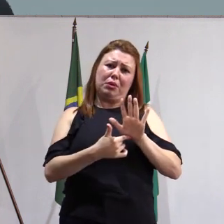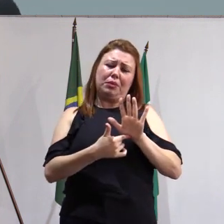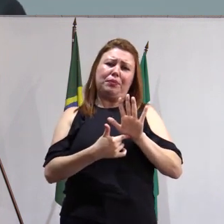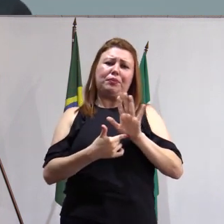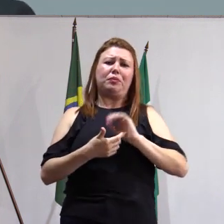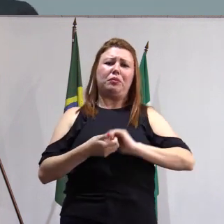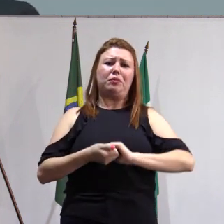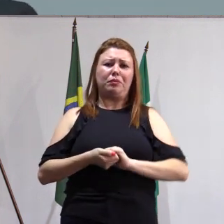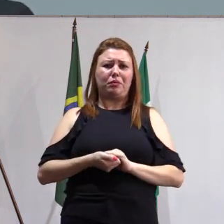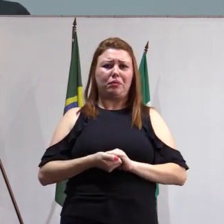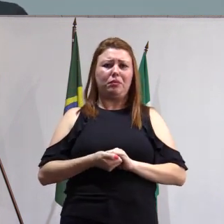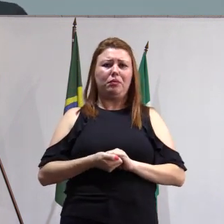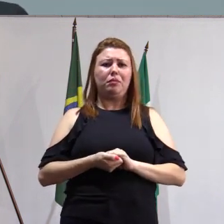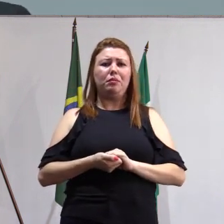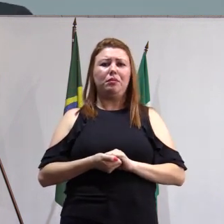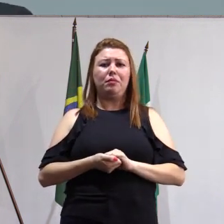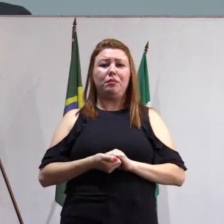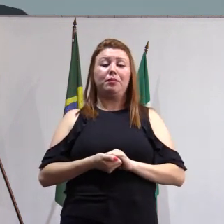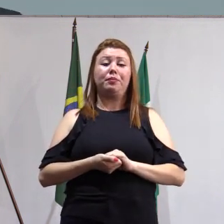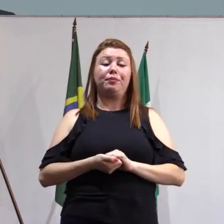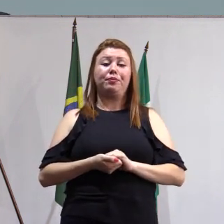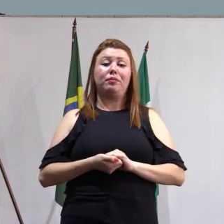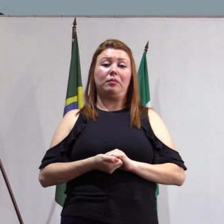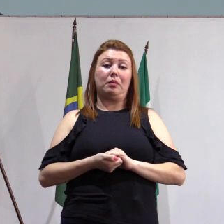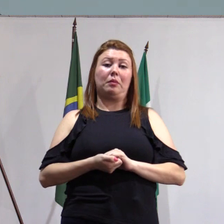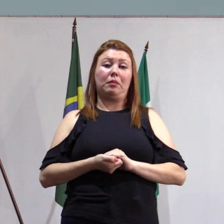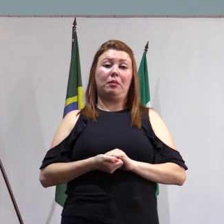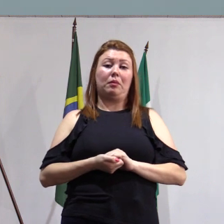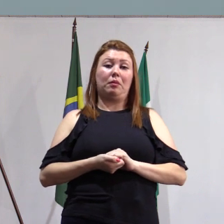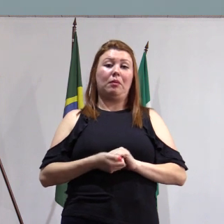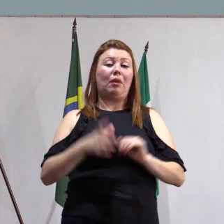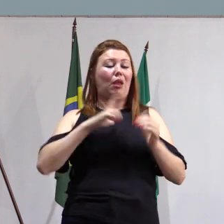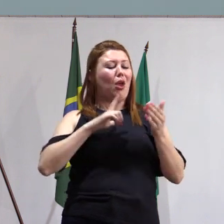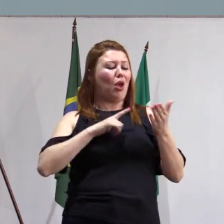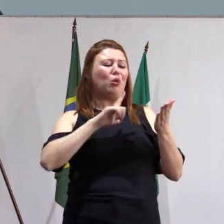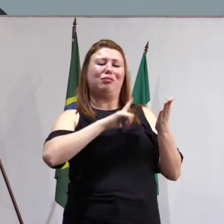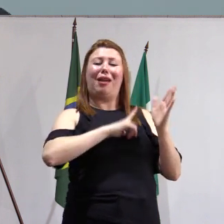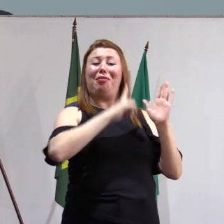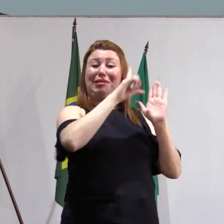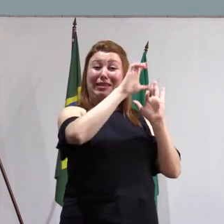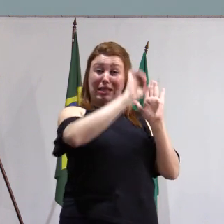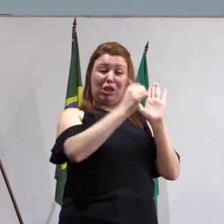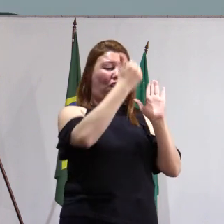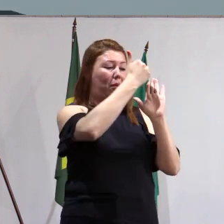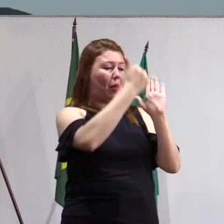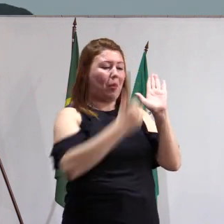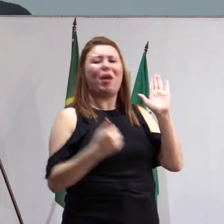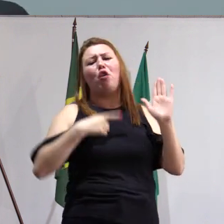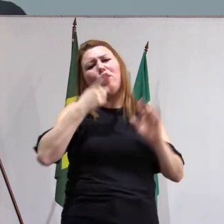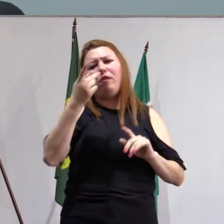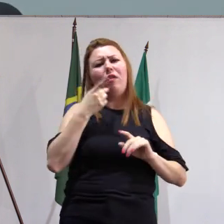nas disposições do dispositivo. Eu tenho aqui, não vou enumerar as 19, elas são